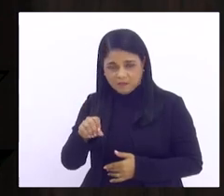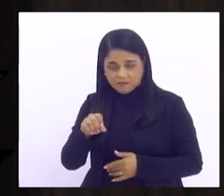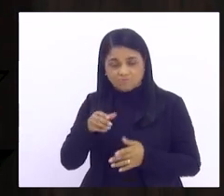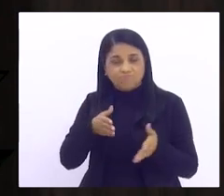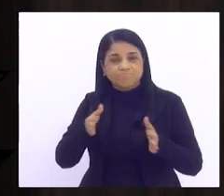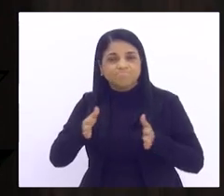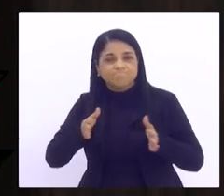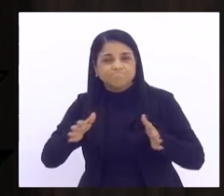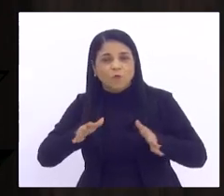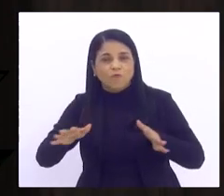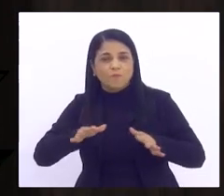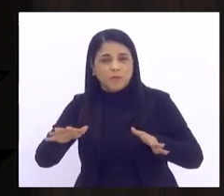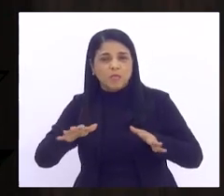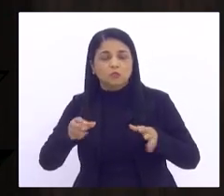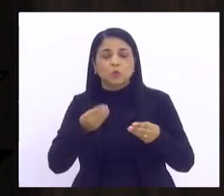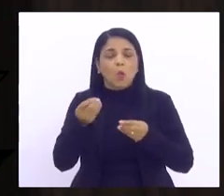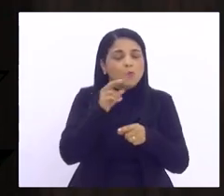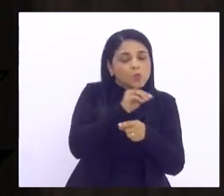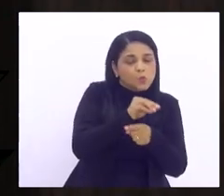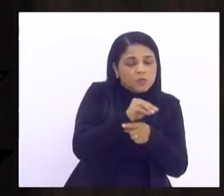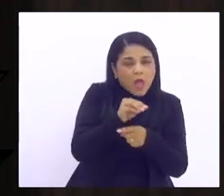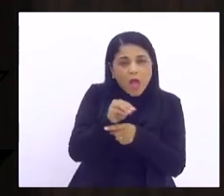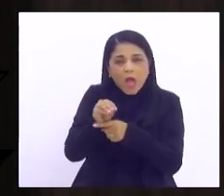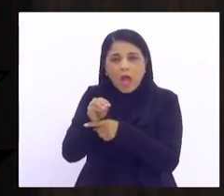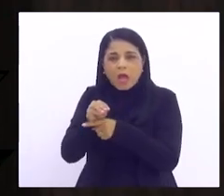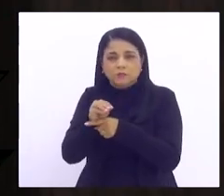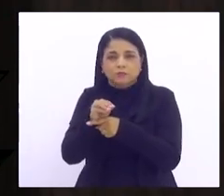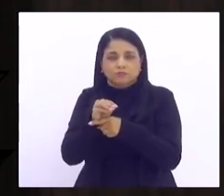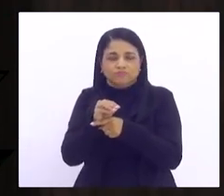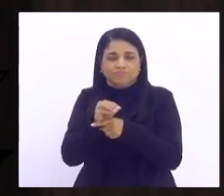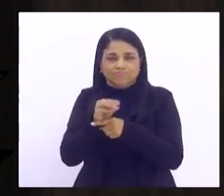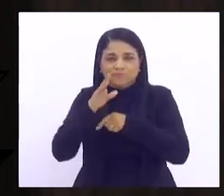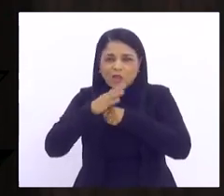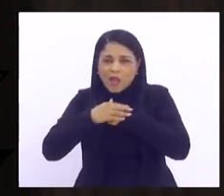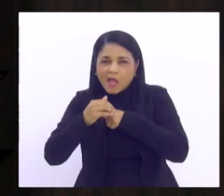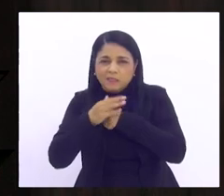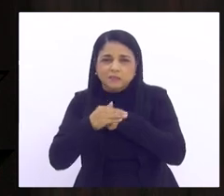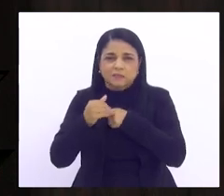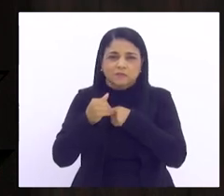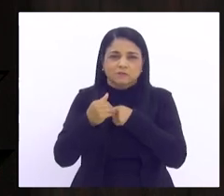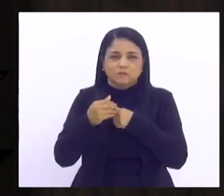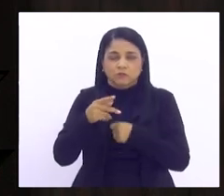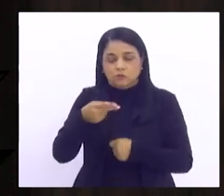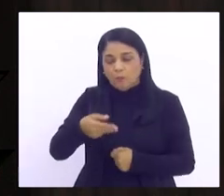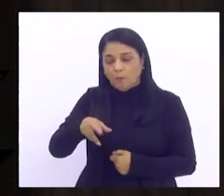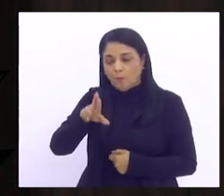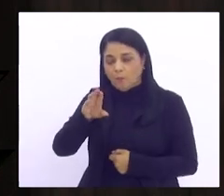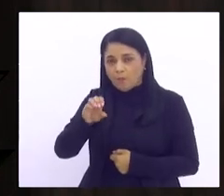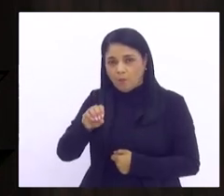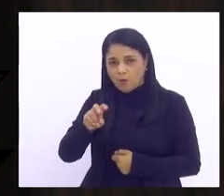Os subsídios, o cuidado, o zelo que o movimento pró-vida tem. Não conhecem. Hipócritas é o que eles são. E